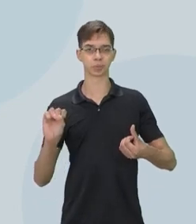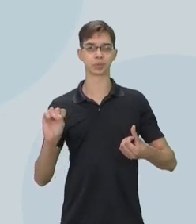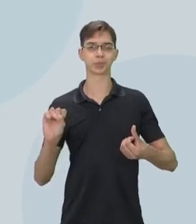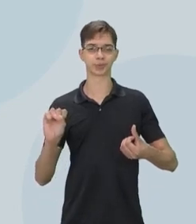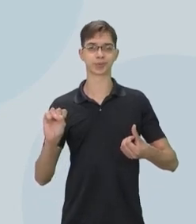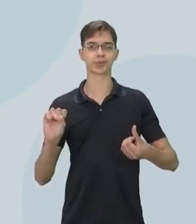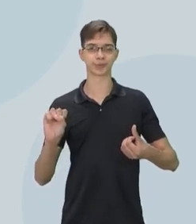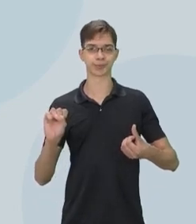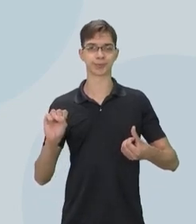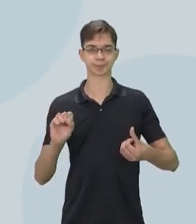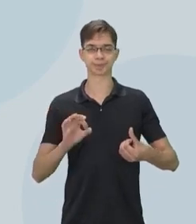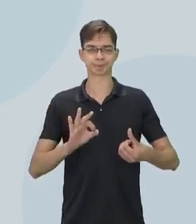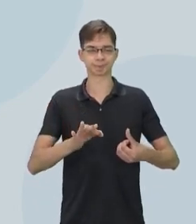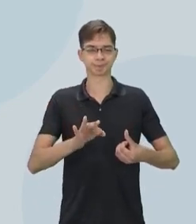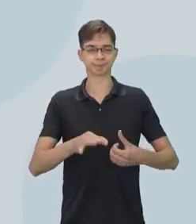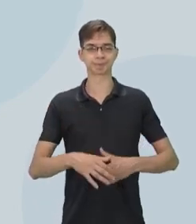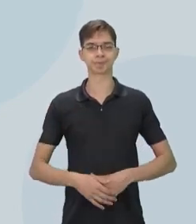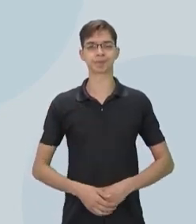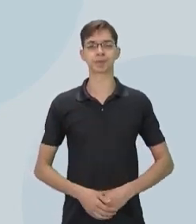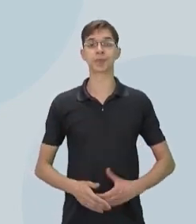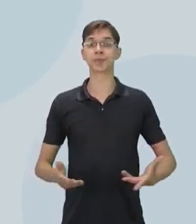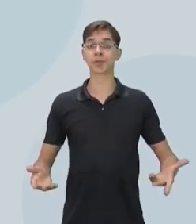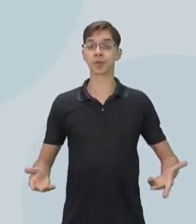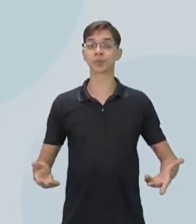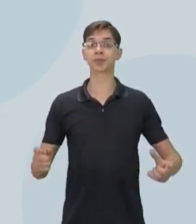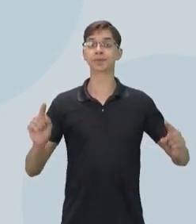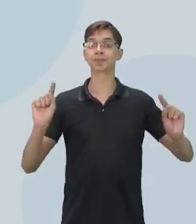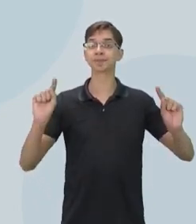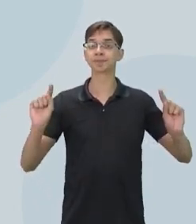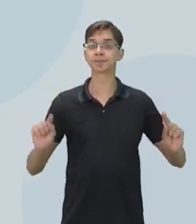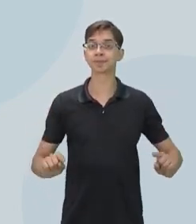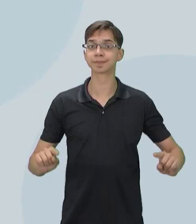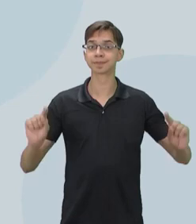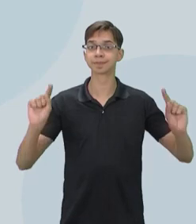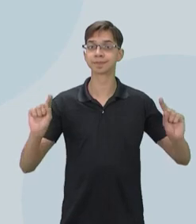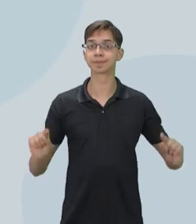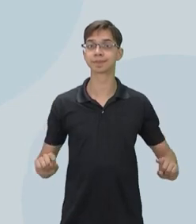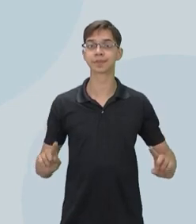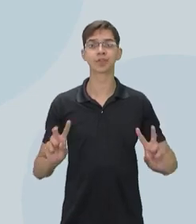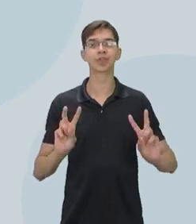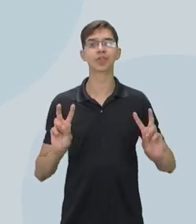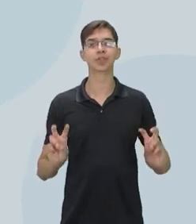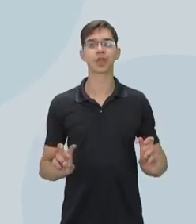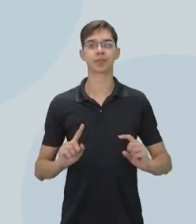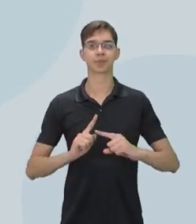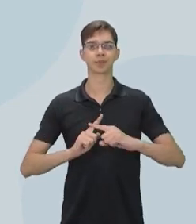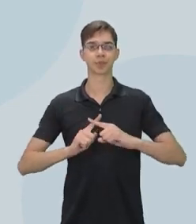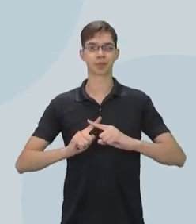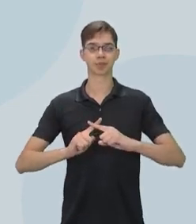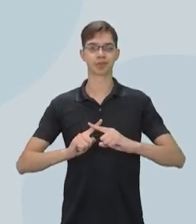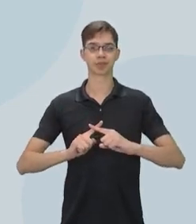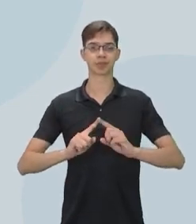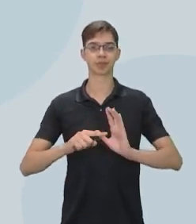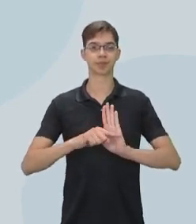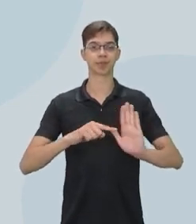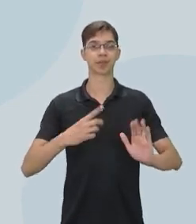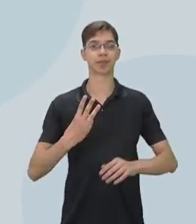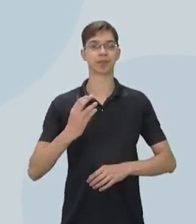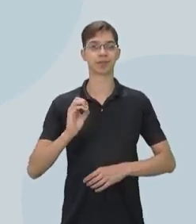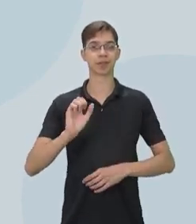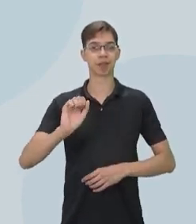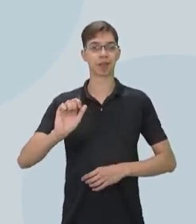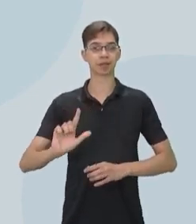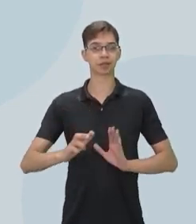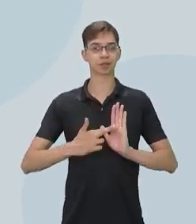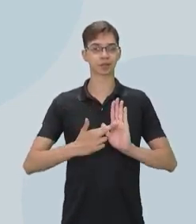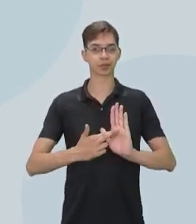indicava essa matriz, né, essa multiplicação, é o menos 30 aí, ó, representado em azul,